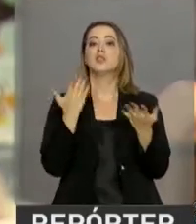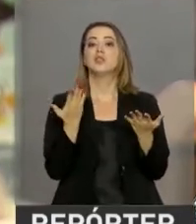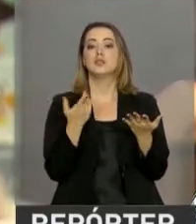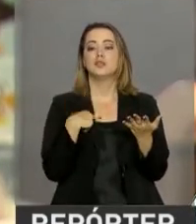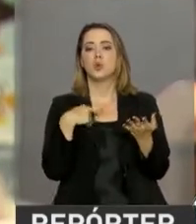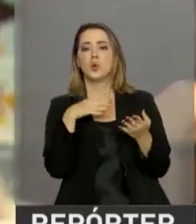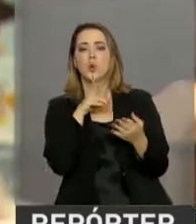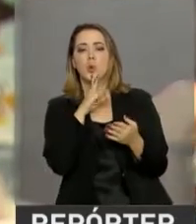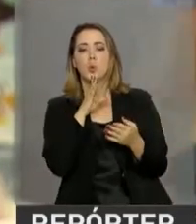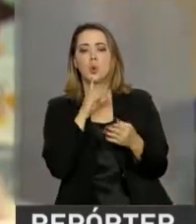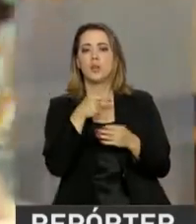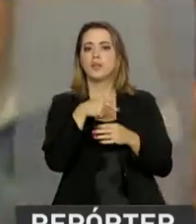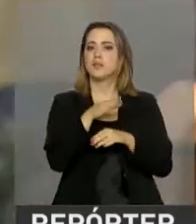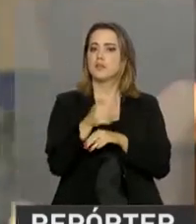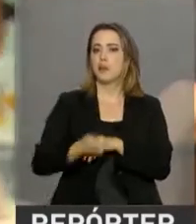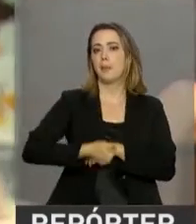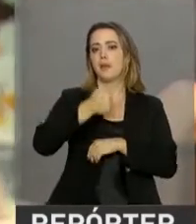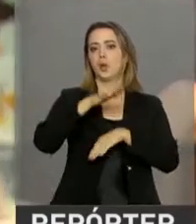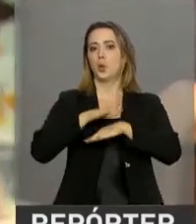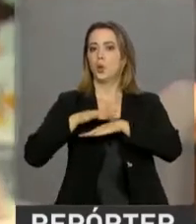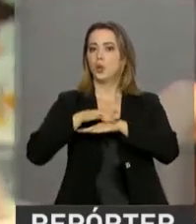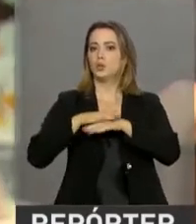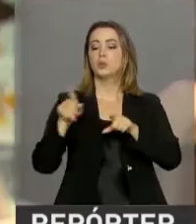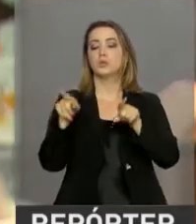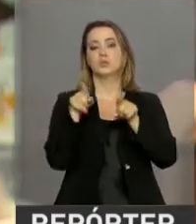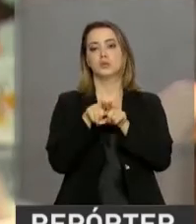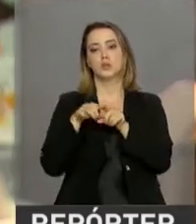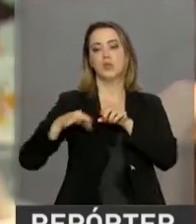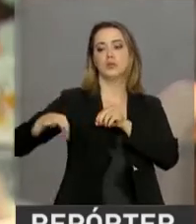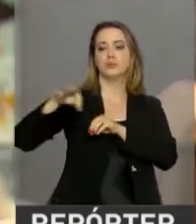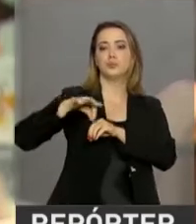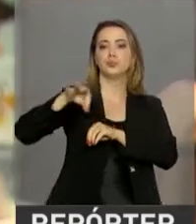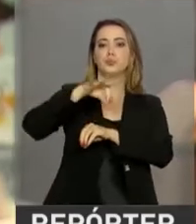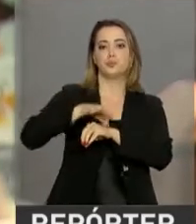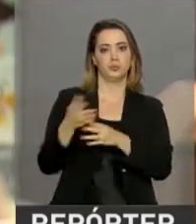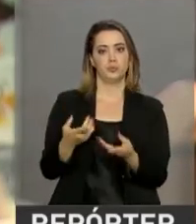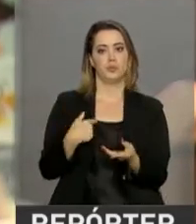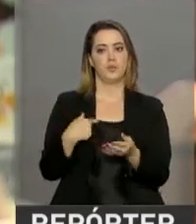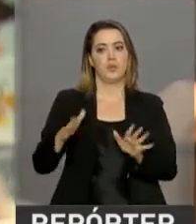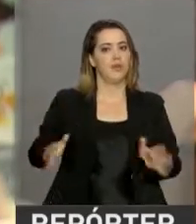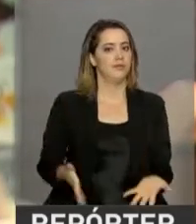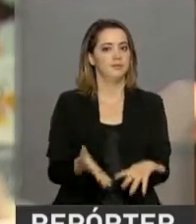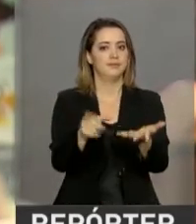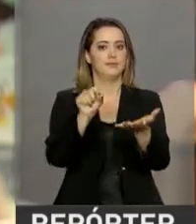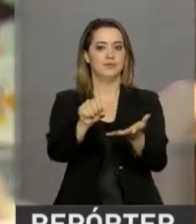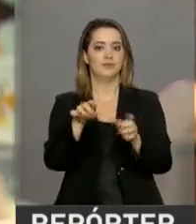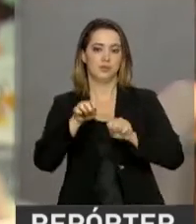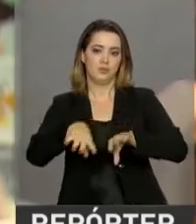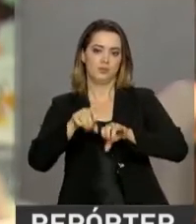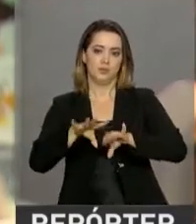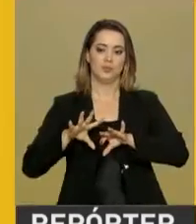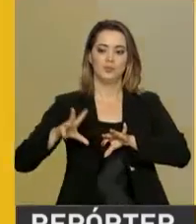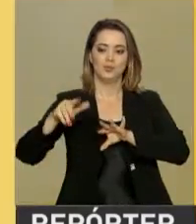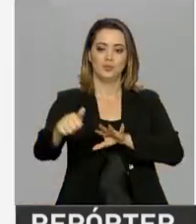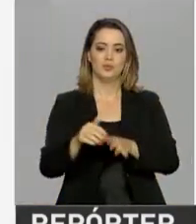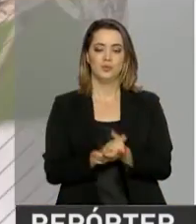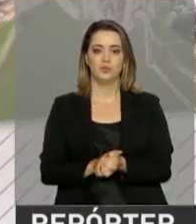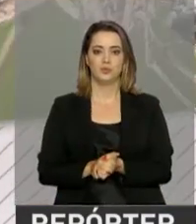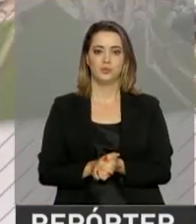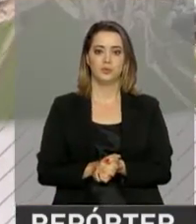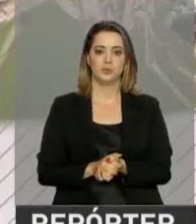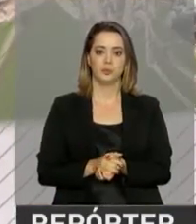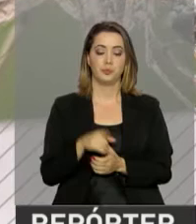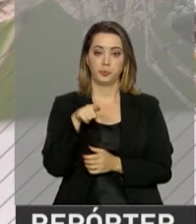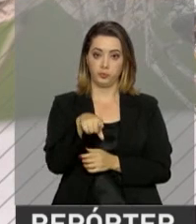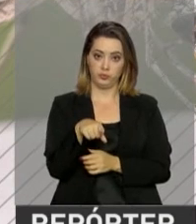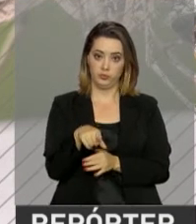sobre a doença, sobre o mosquito, e isso criou uma mobilização na educação como um todo. De acordo com o